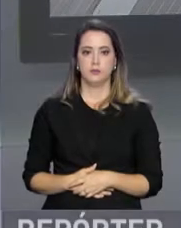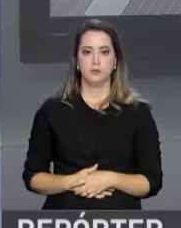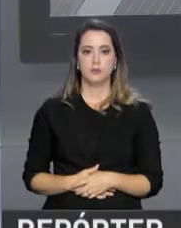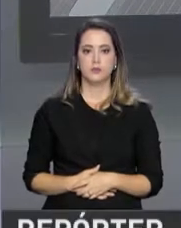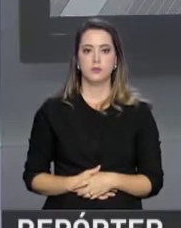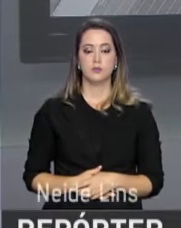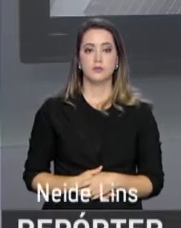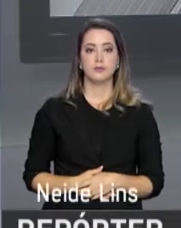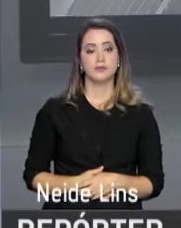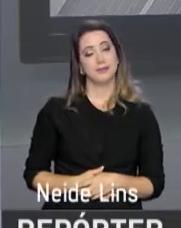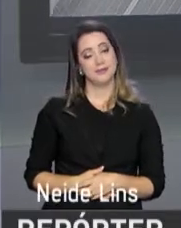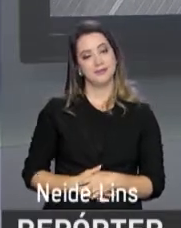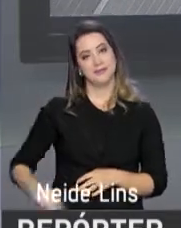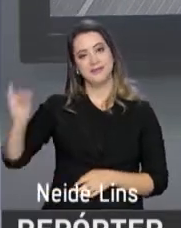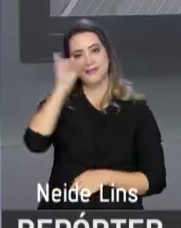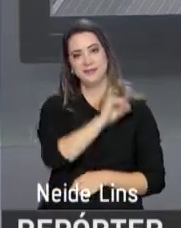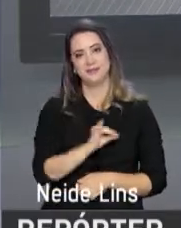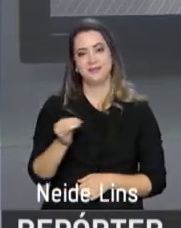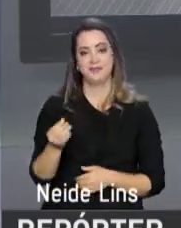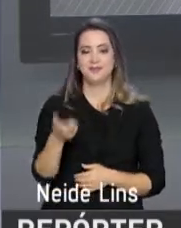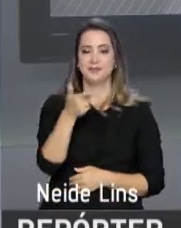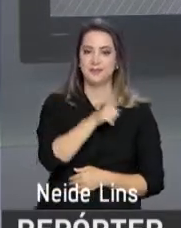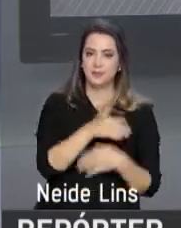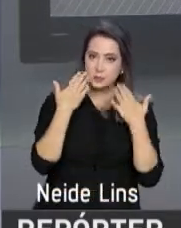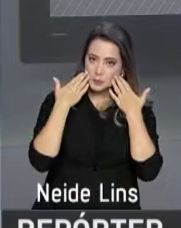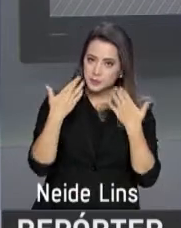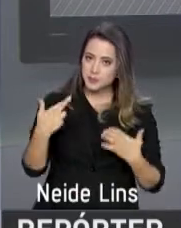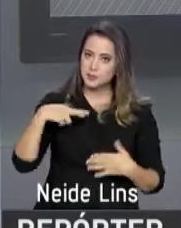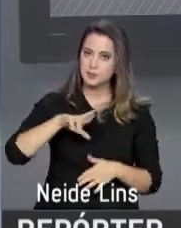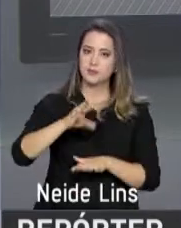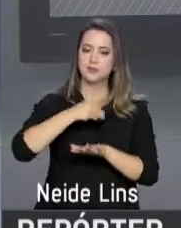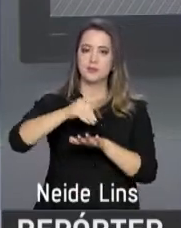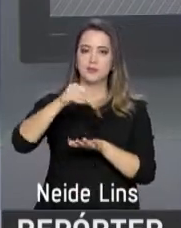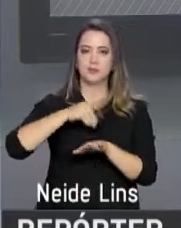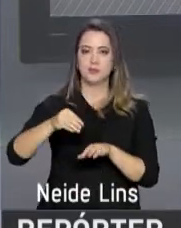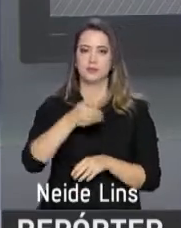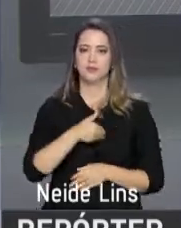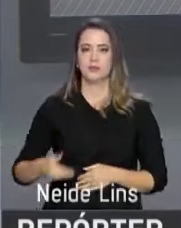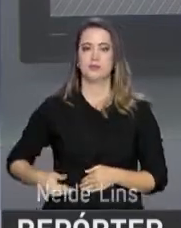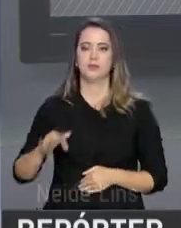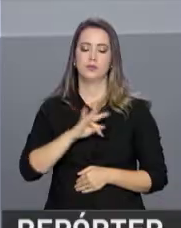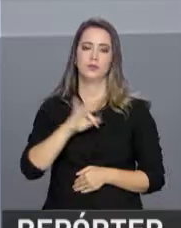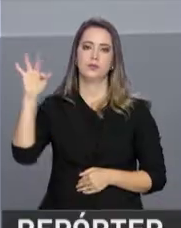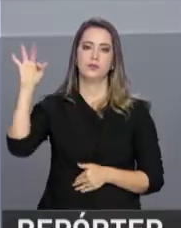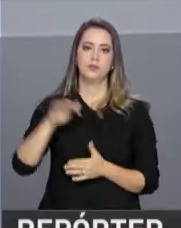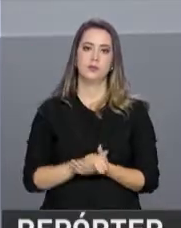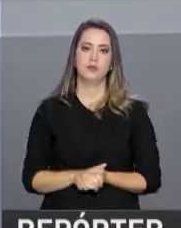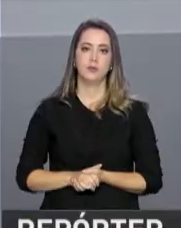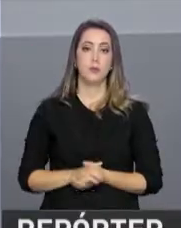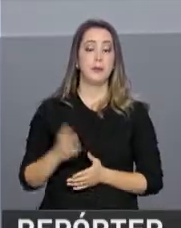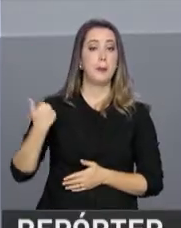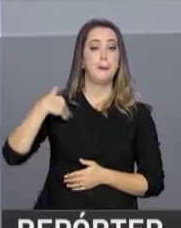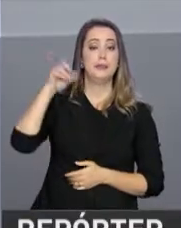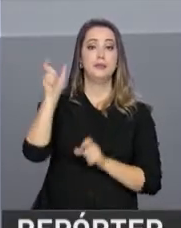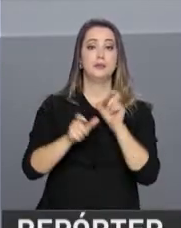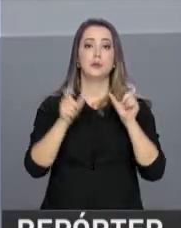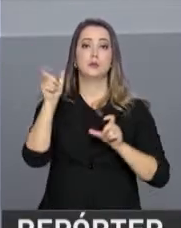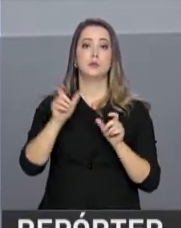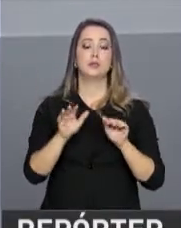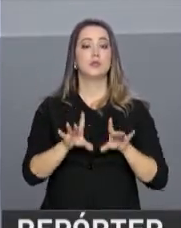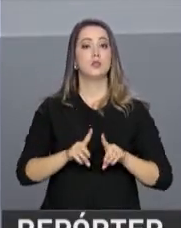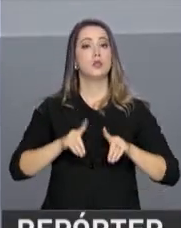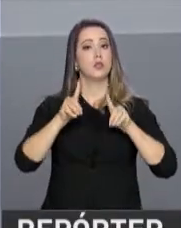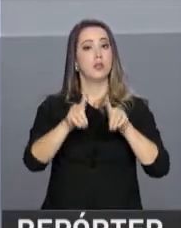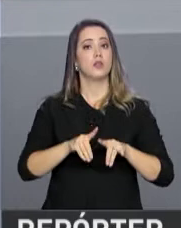olá estamos de volta com o repórter nbr e as notícias do governo federal cada vez mais turistas da